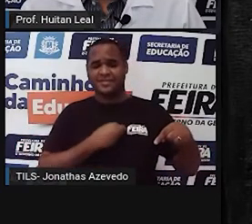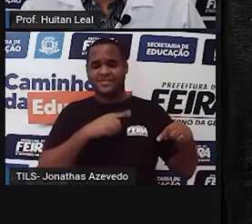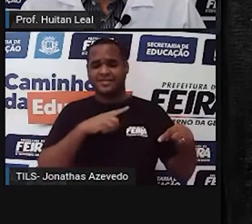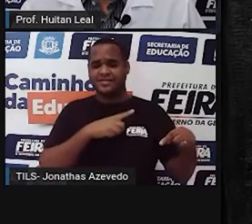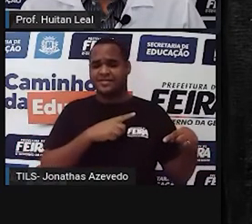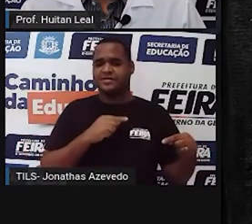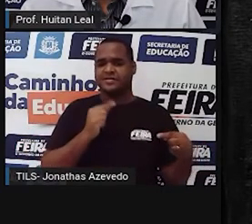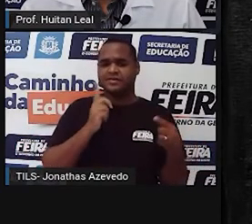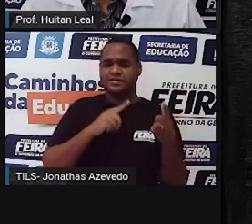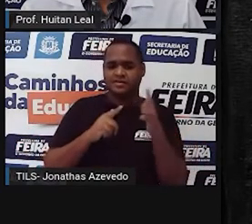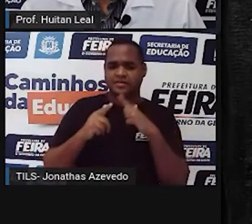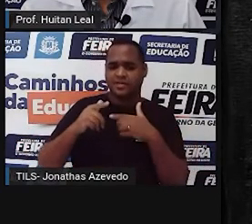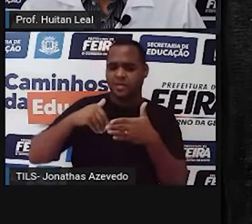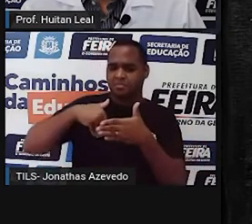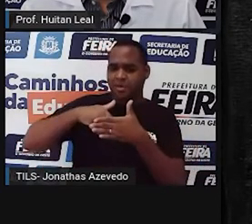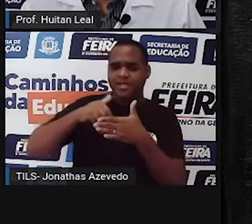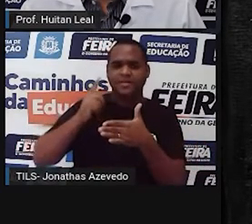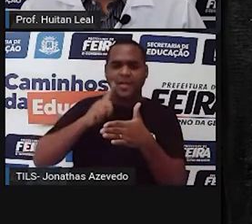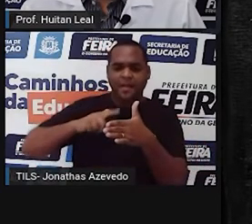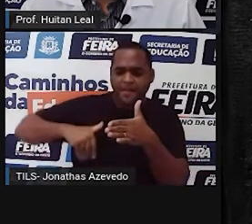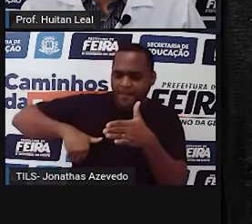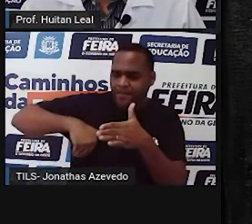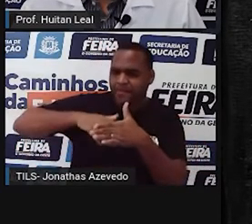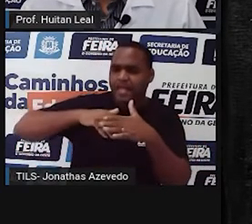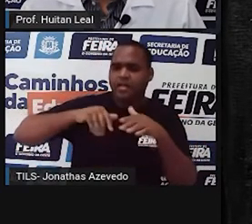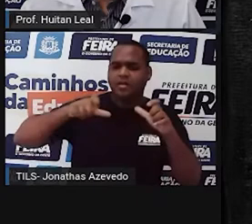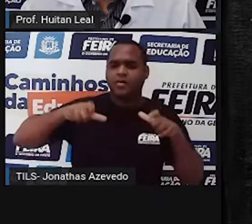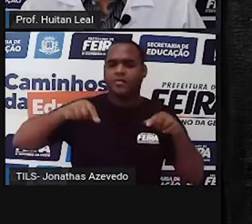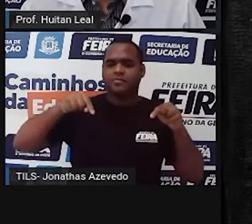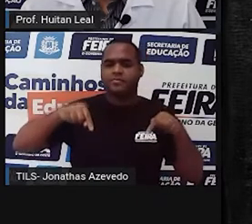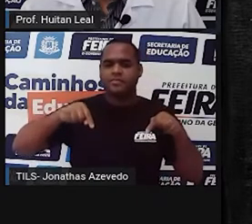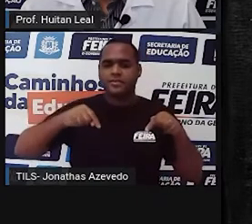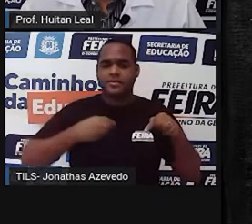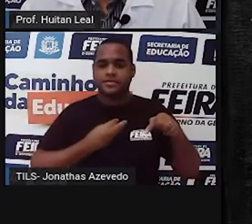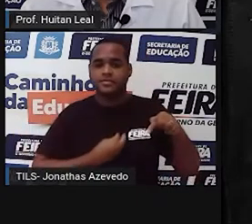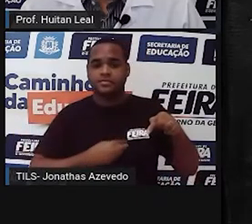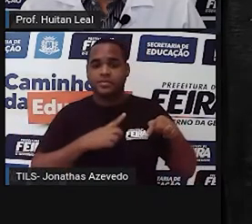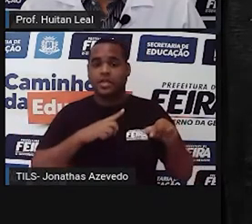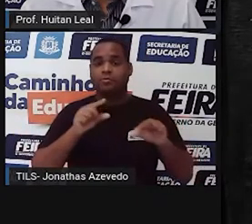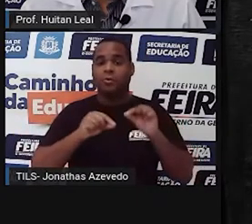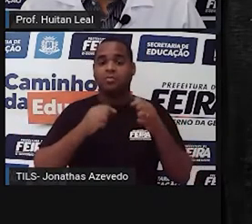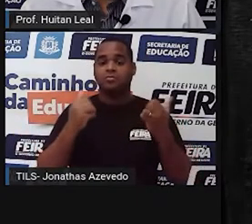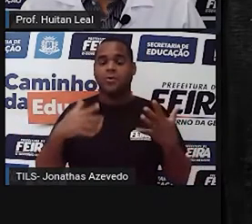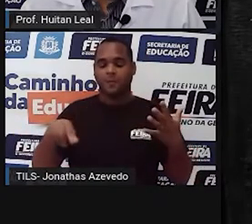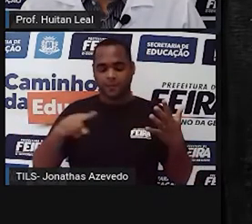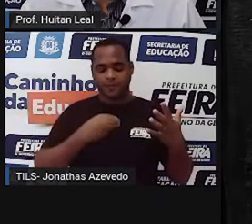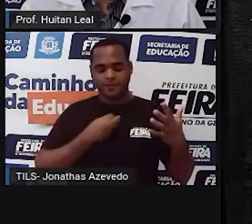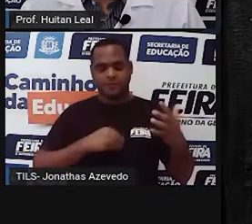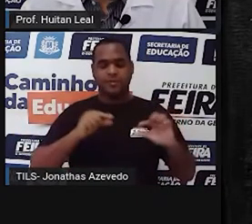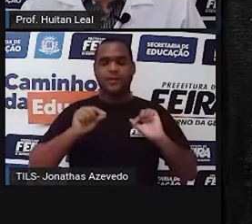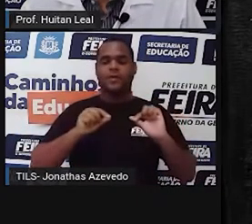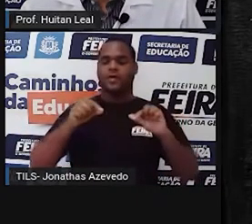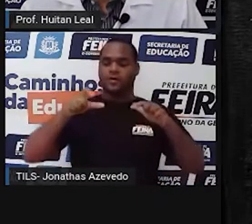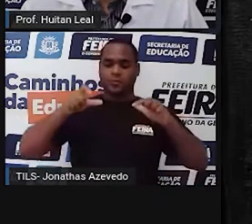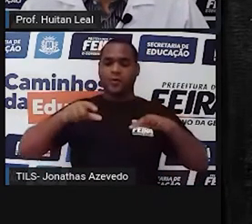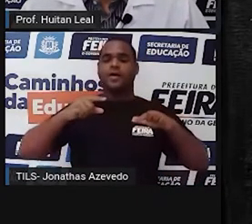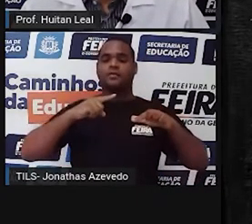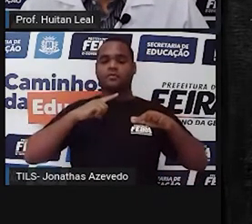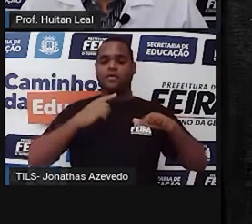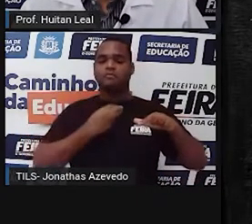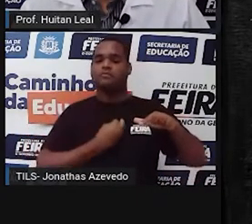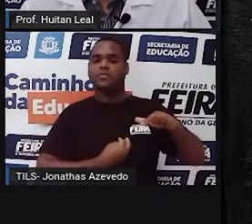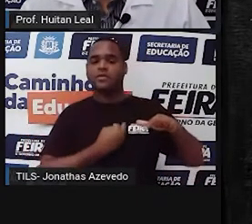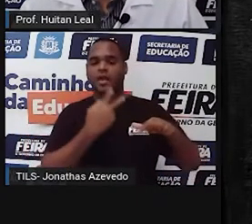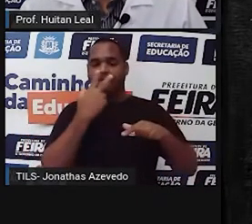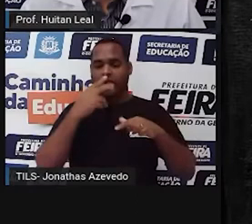para uma bola bater na rede. Onde é que nós estamos? Aqui. Esse aqui se refere a um local que é o nosso local,